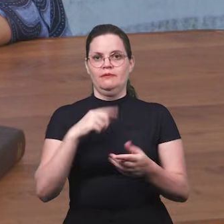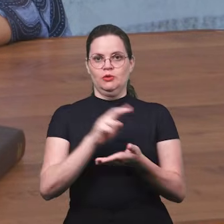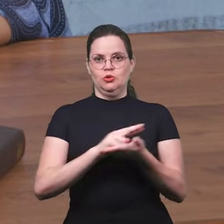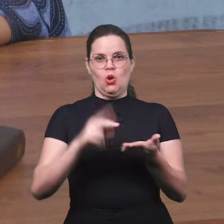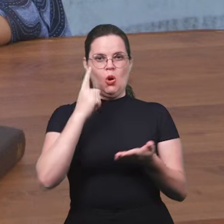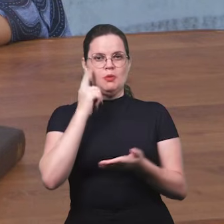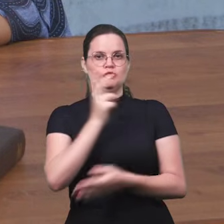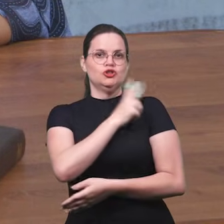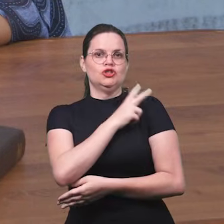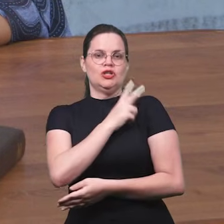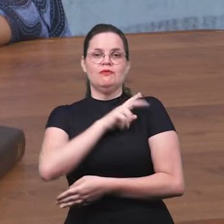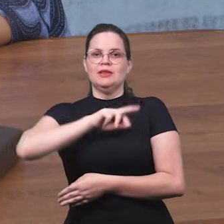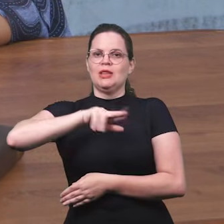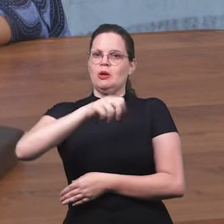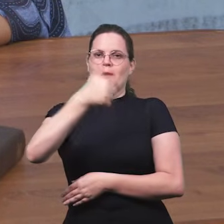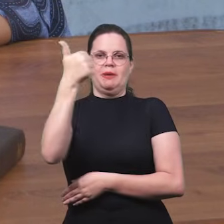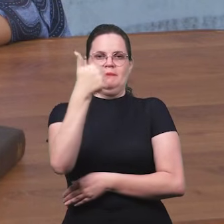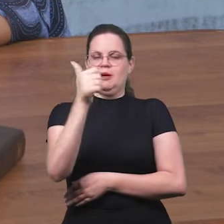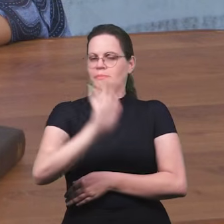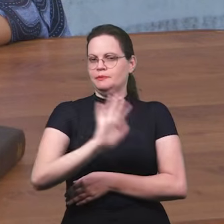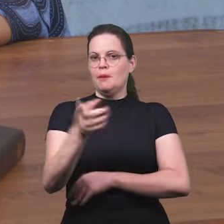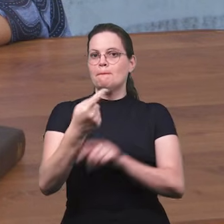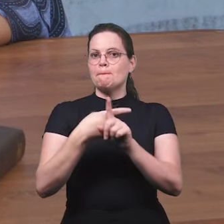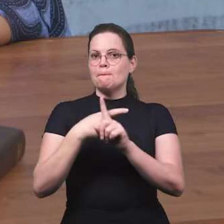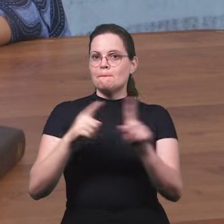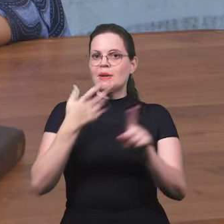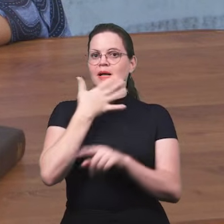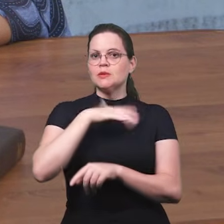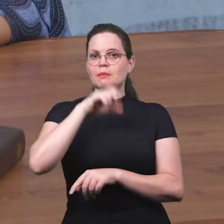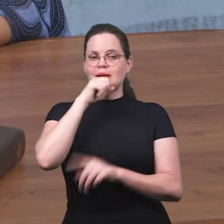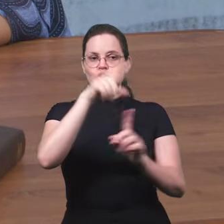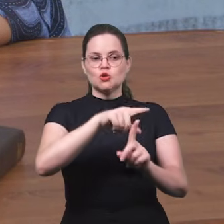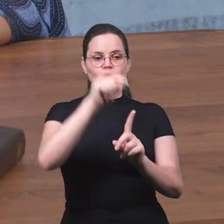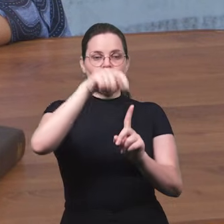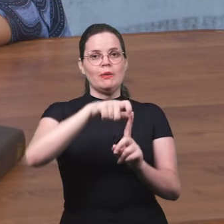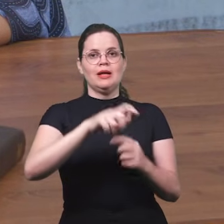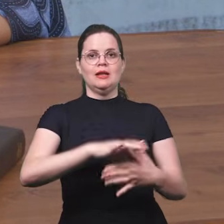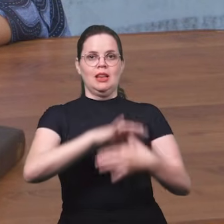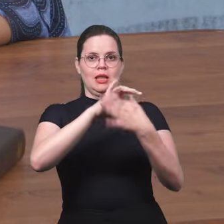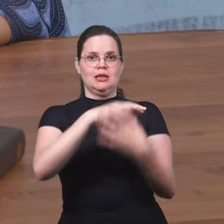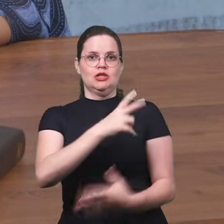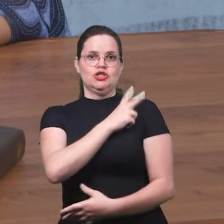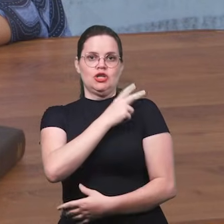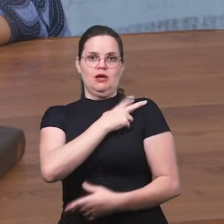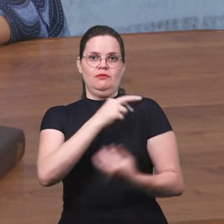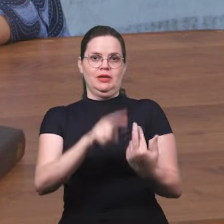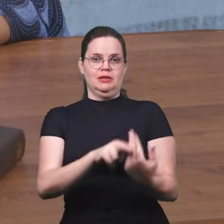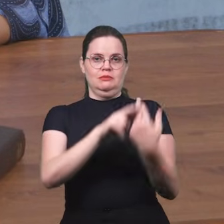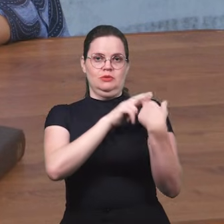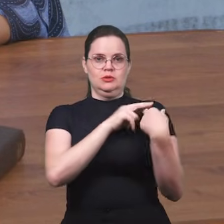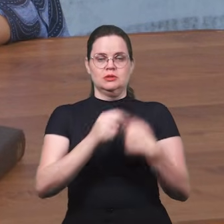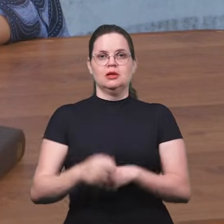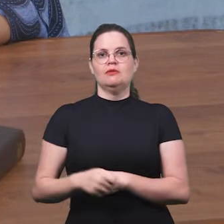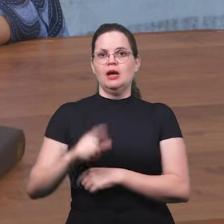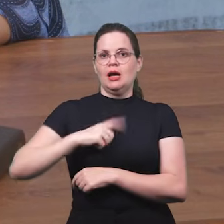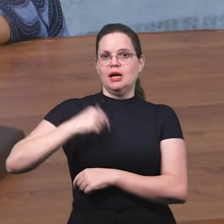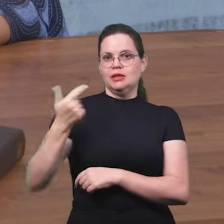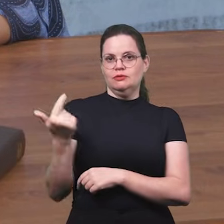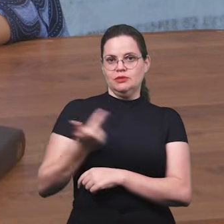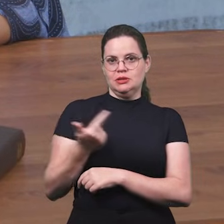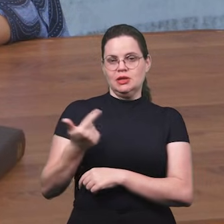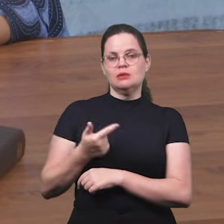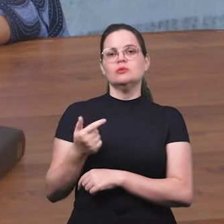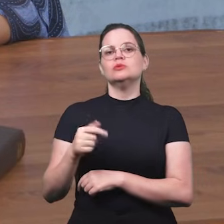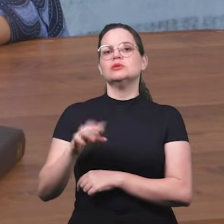que não era o primogênito, contudo seu pai o constituiu chefe. Ilquias, o segundo, Tebalias,